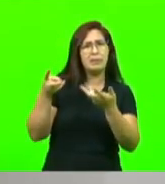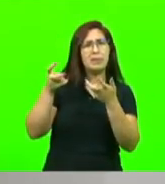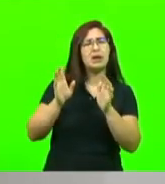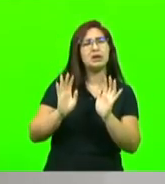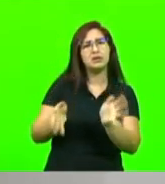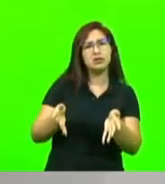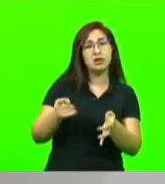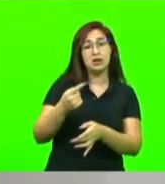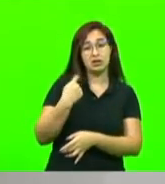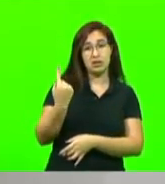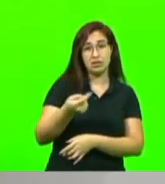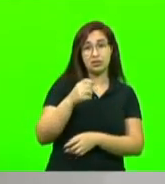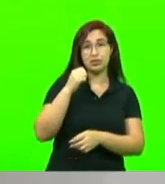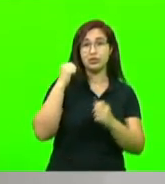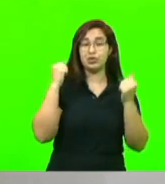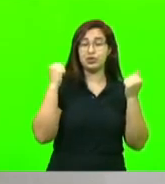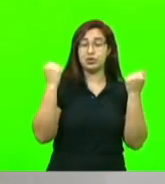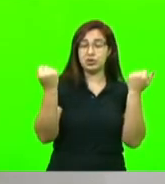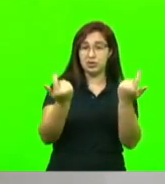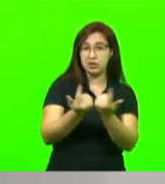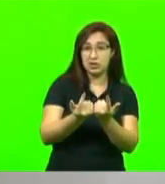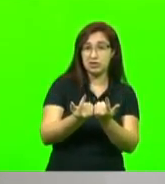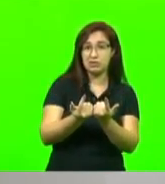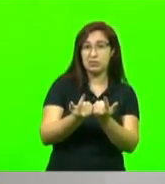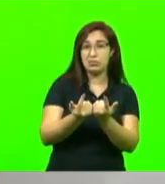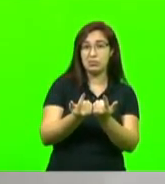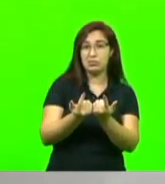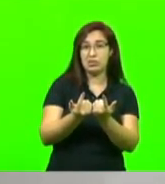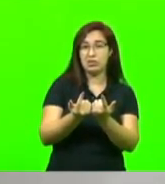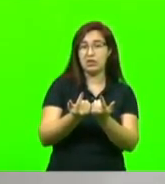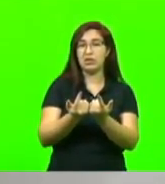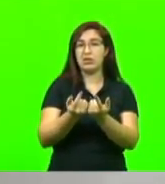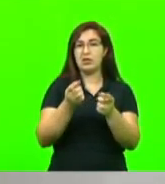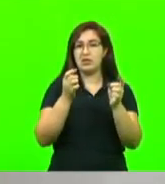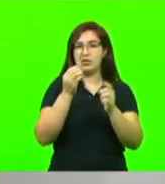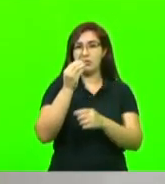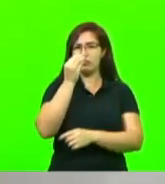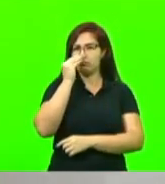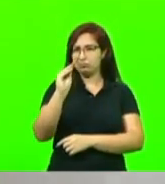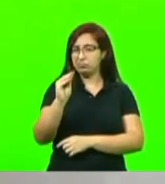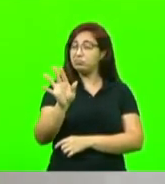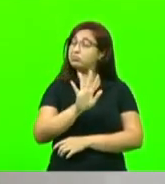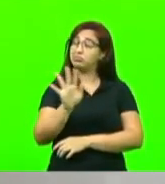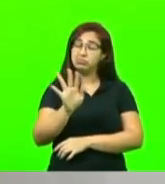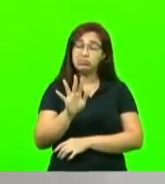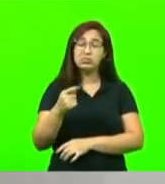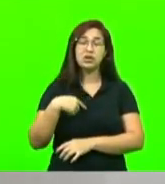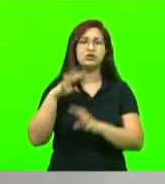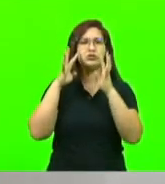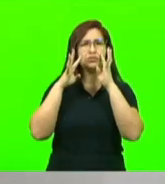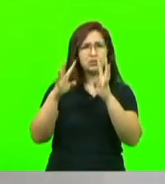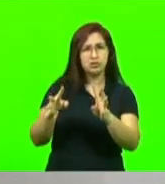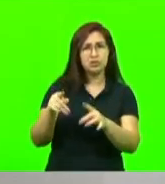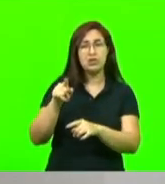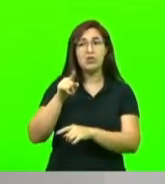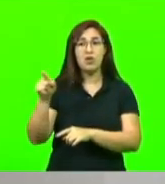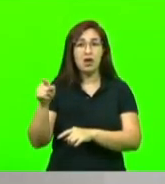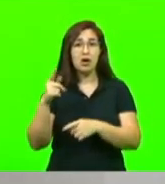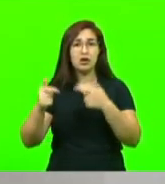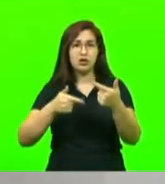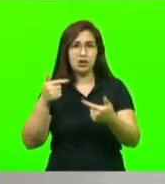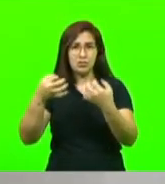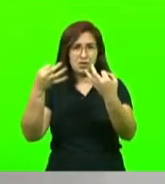passar. Vamos fazer com que os catarinenses saibam de que a prática do governador não é prática de resultado, não é prática de trabalho, não é prática